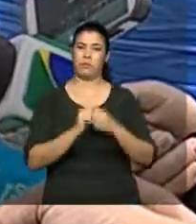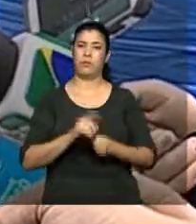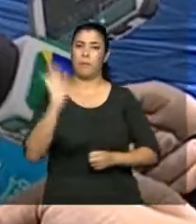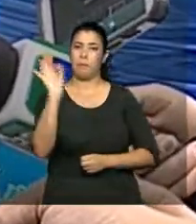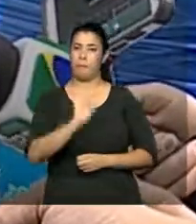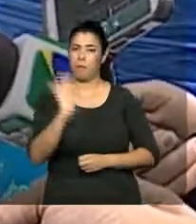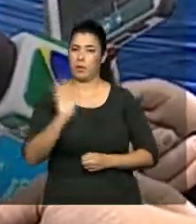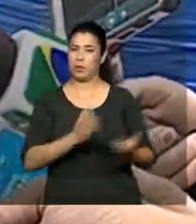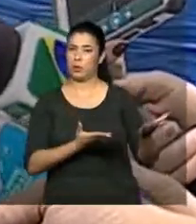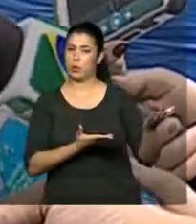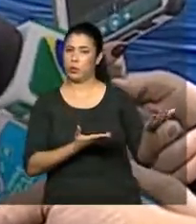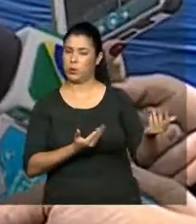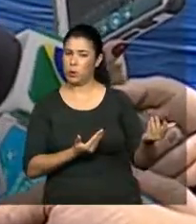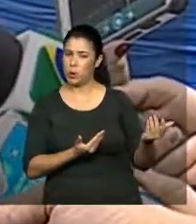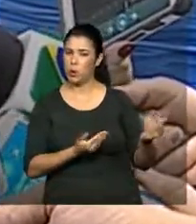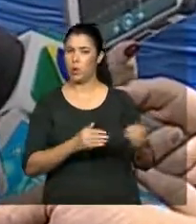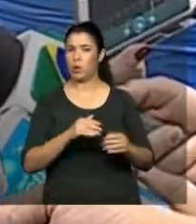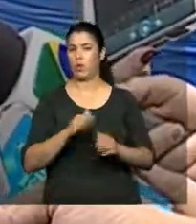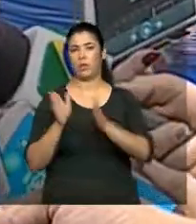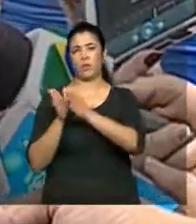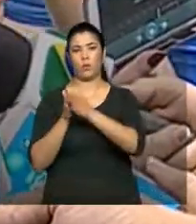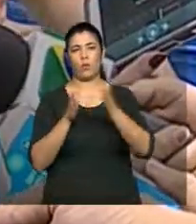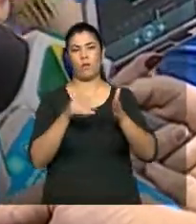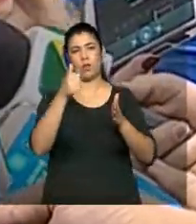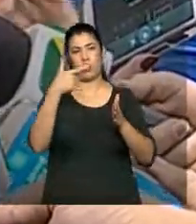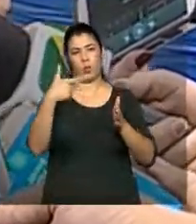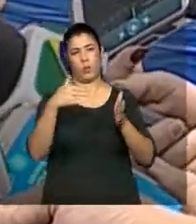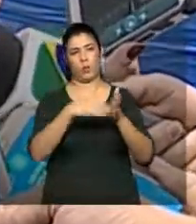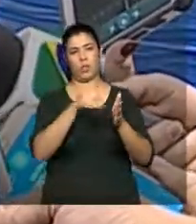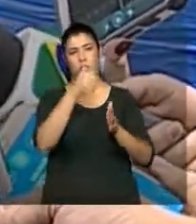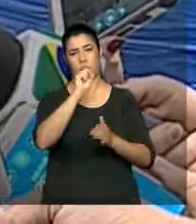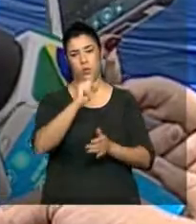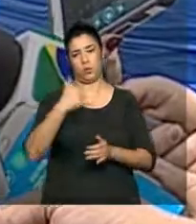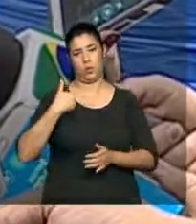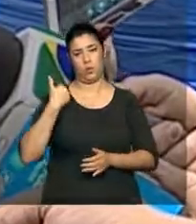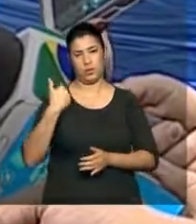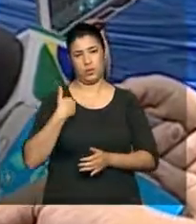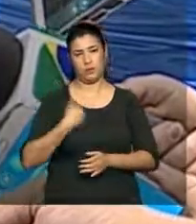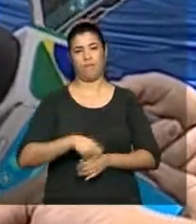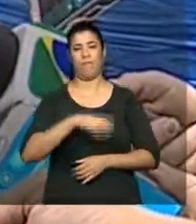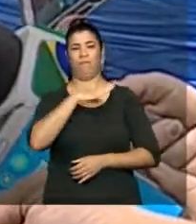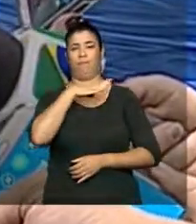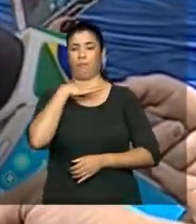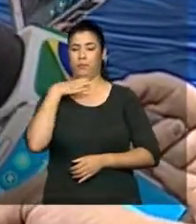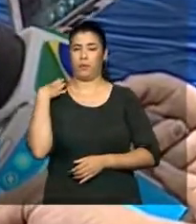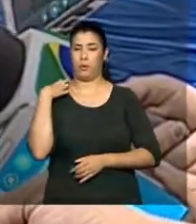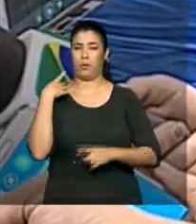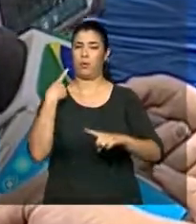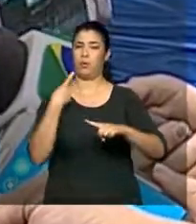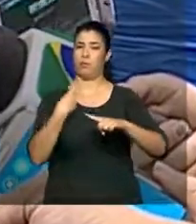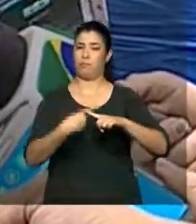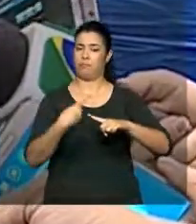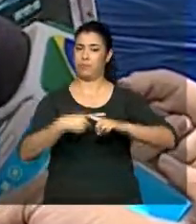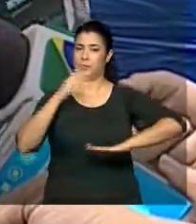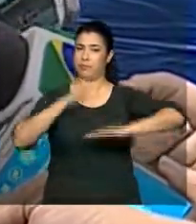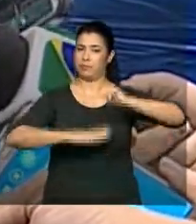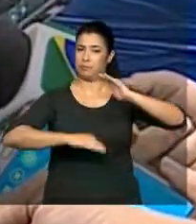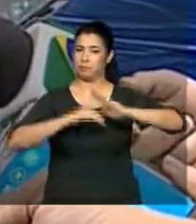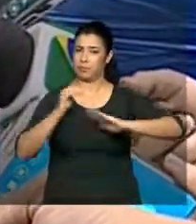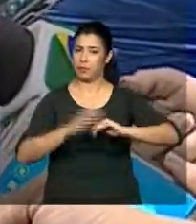de adolescentes na faixa de 12 a 18 anos que morrem fruto, entende, de morte violenta